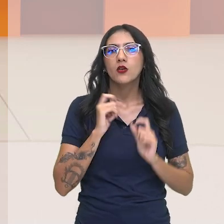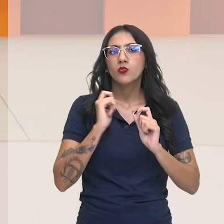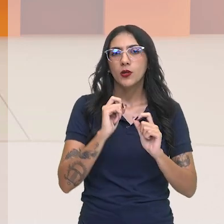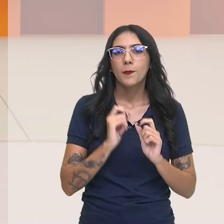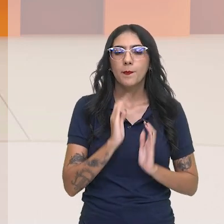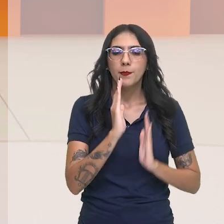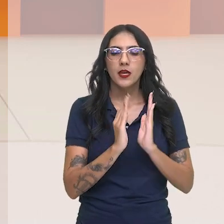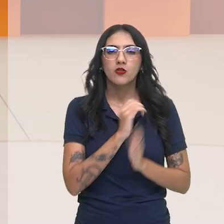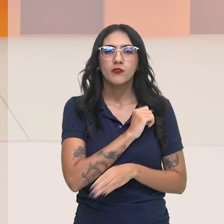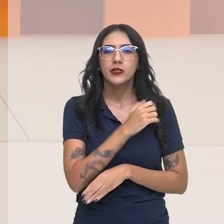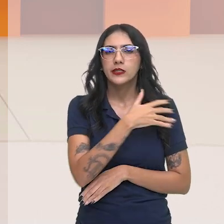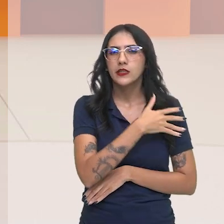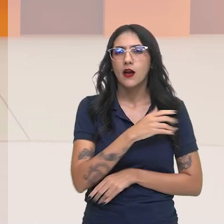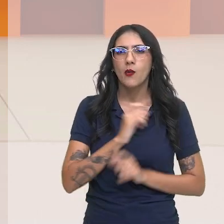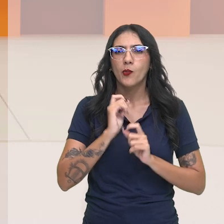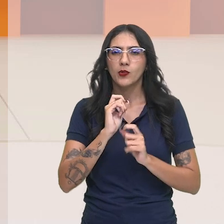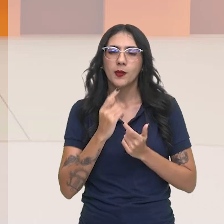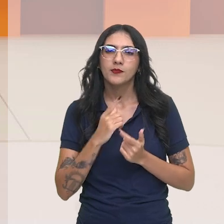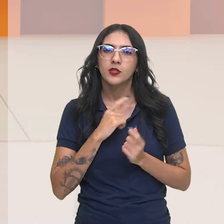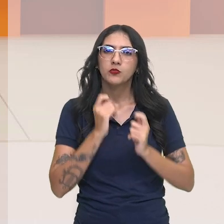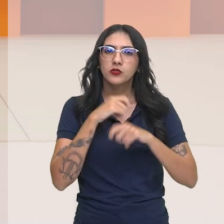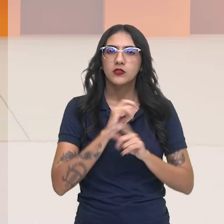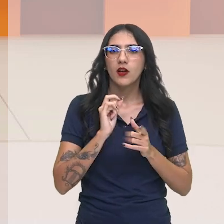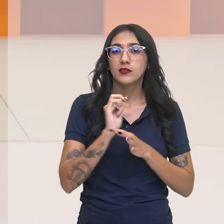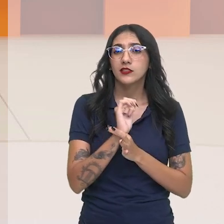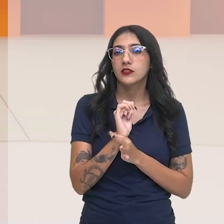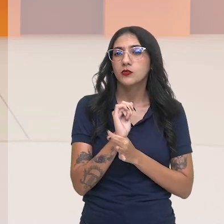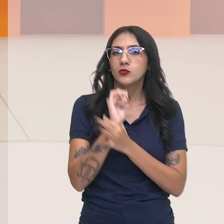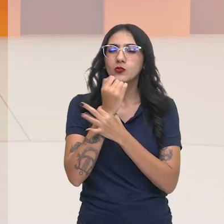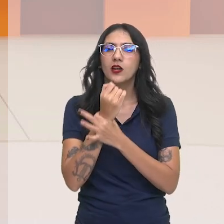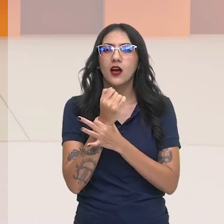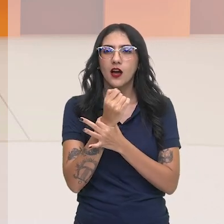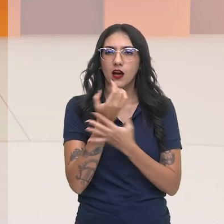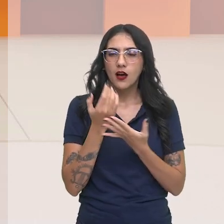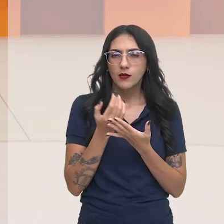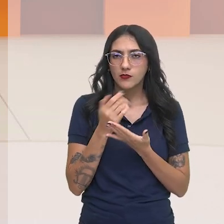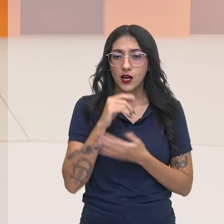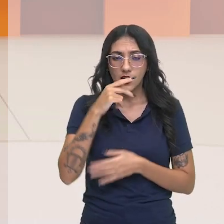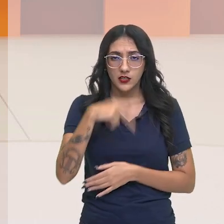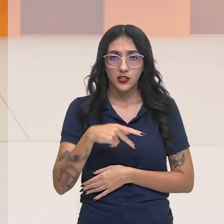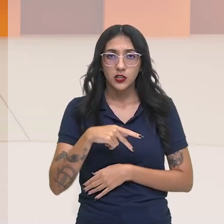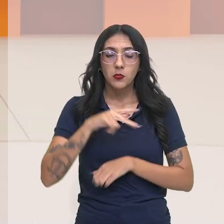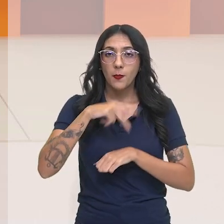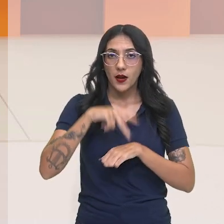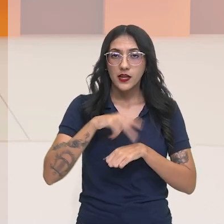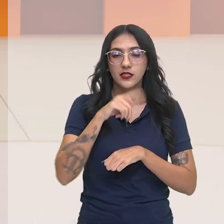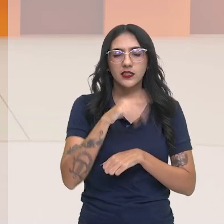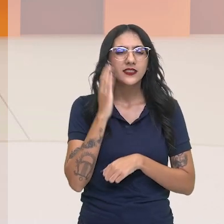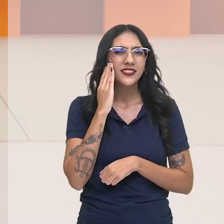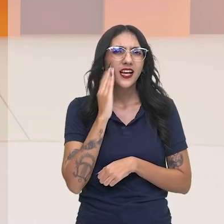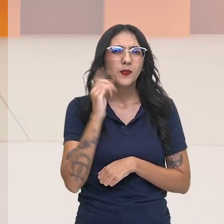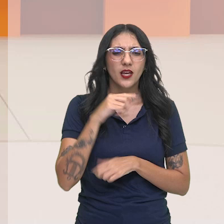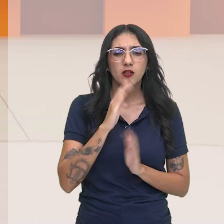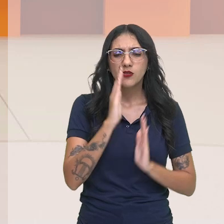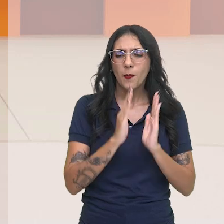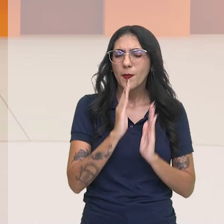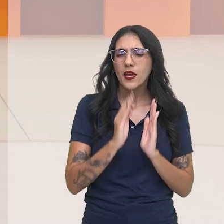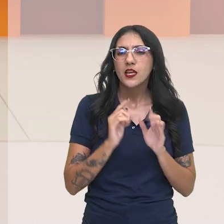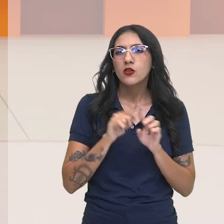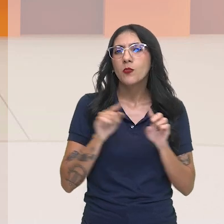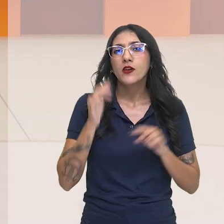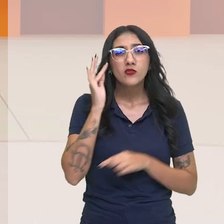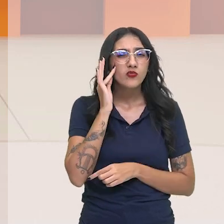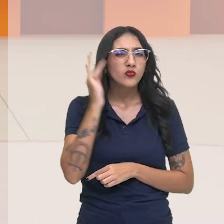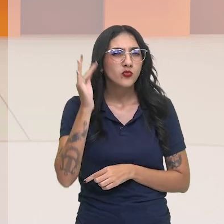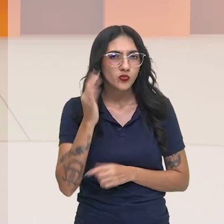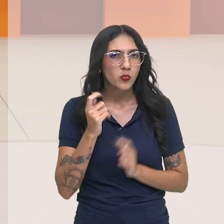como transitório, para assegurar o liberalismo no país, né? Ele sabia que era algo que iria passar. Durante o